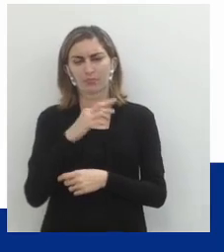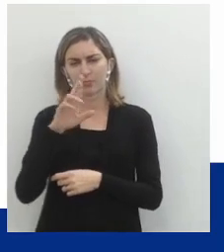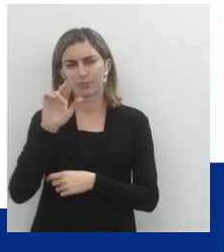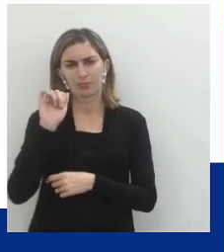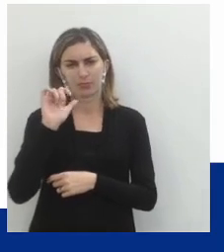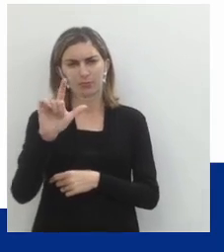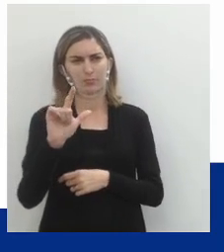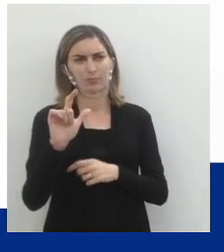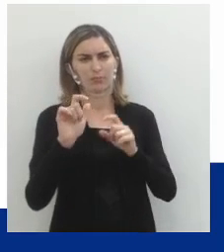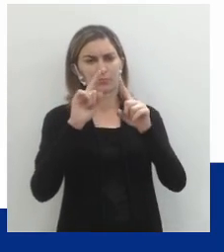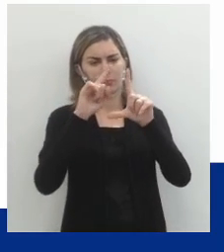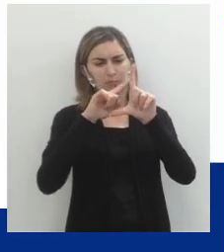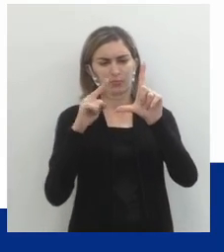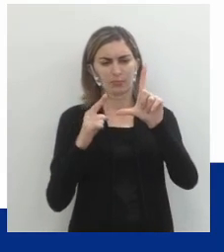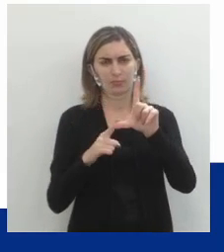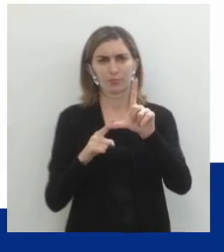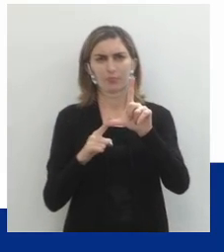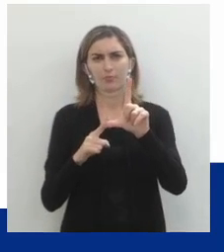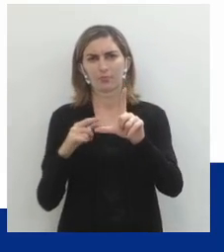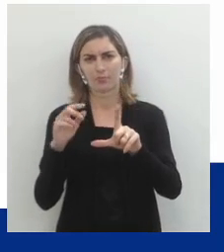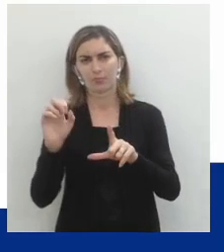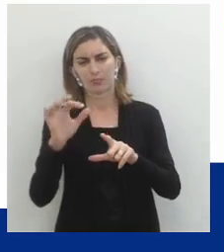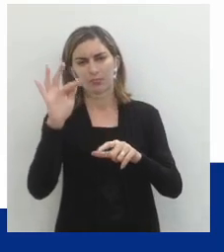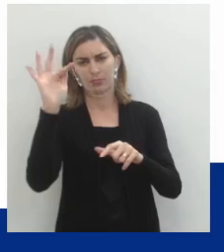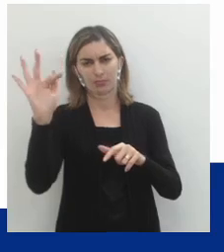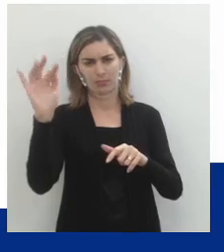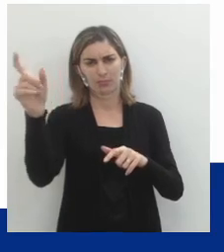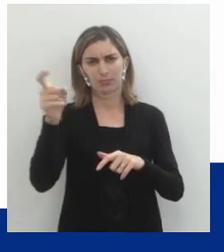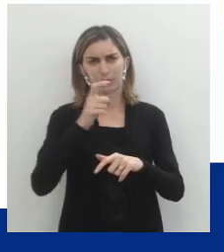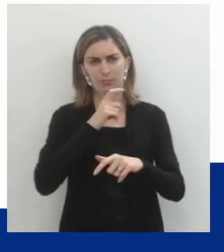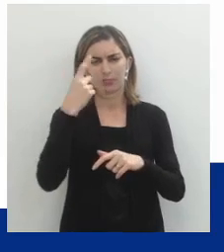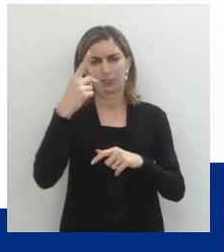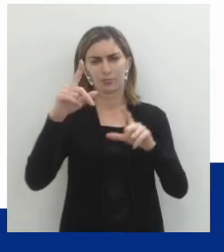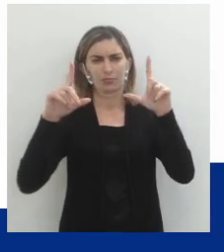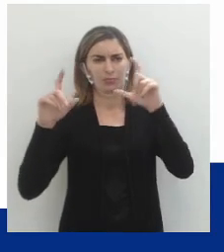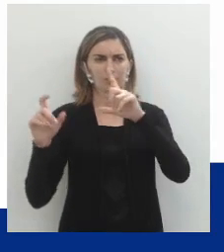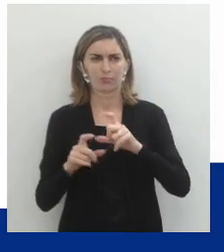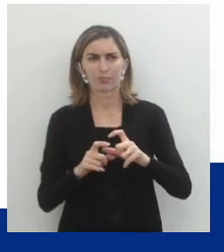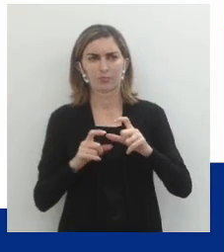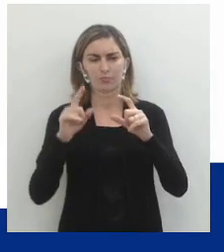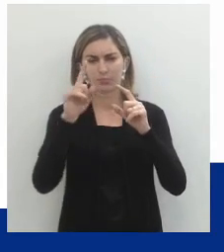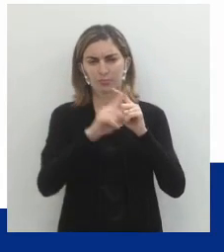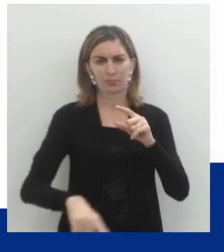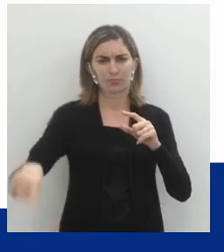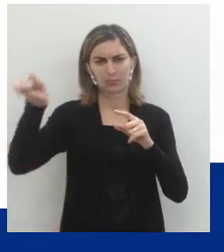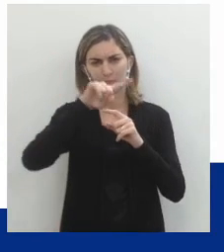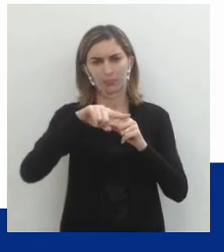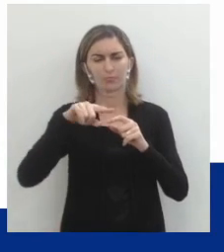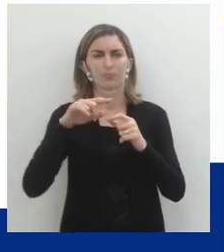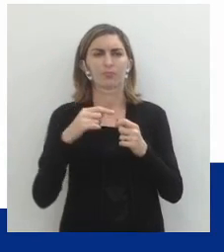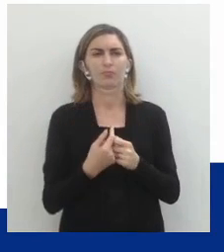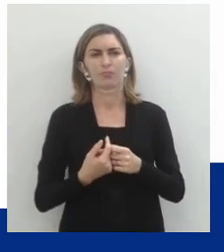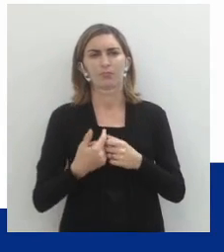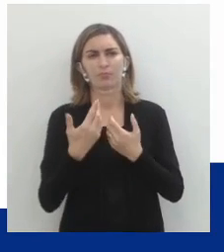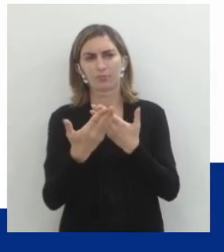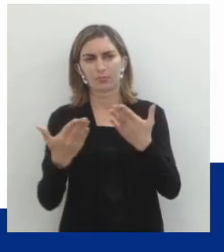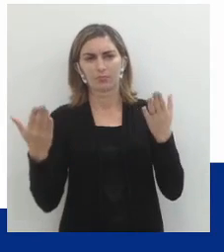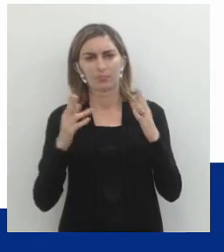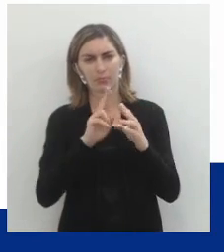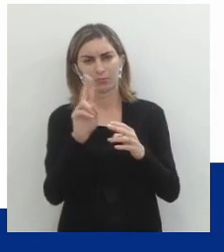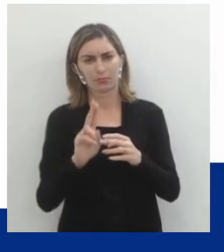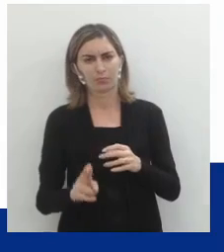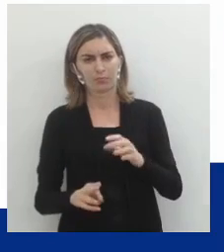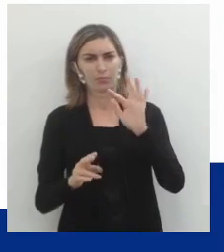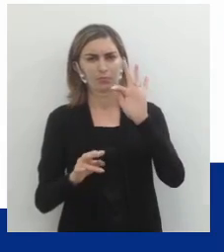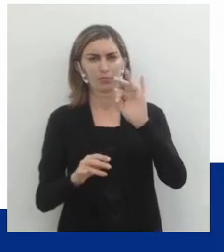real, ângulo ou arco, e f de x sua imagem na circunferência trigonométrica. Denominamos